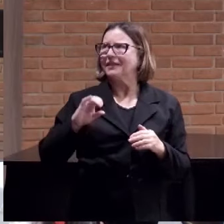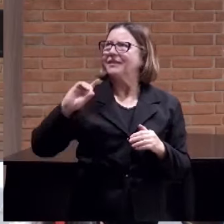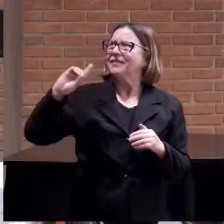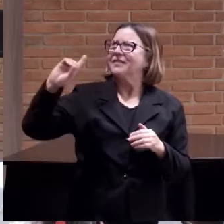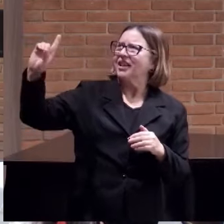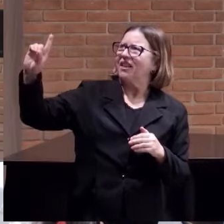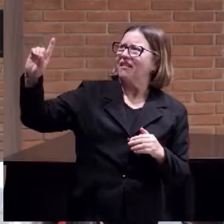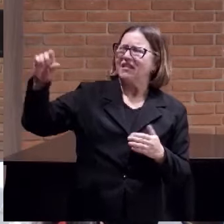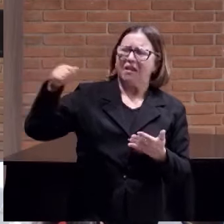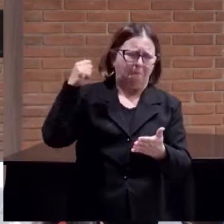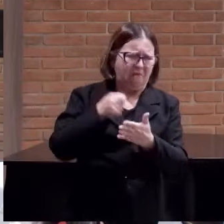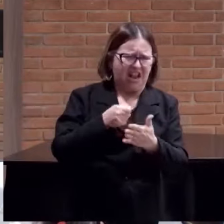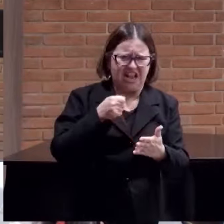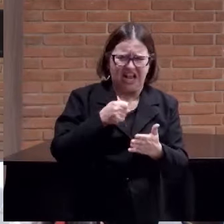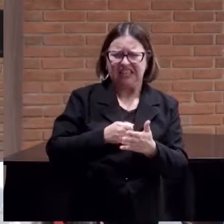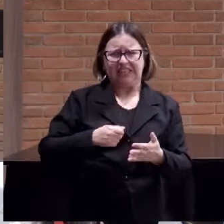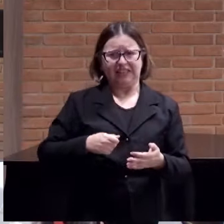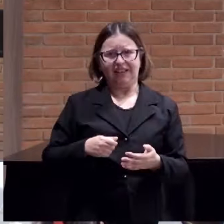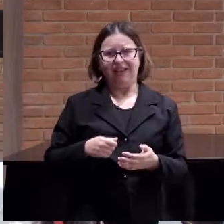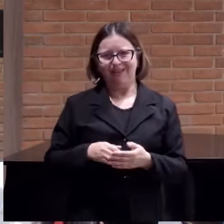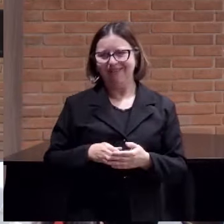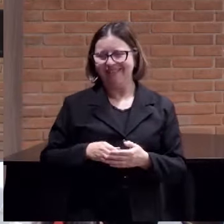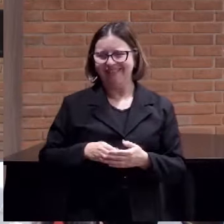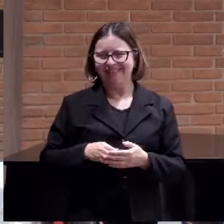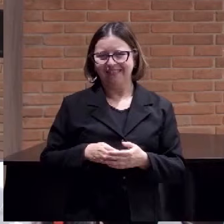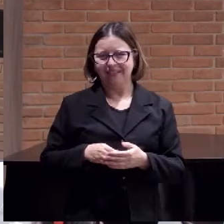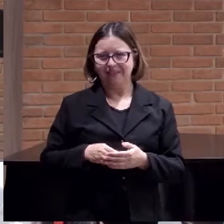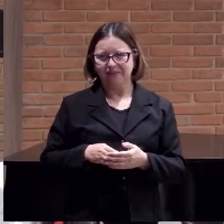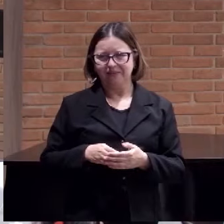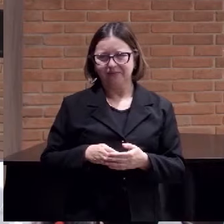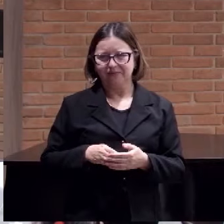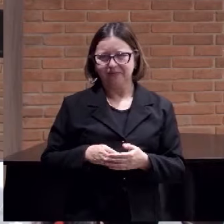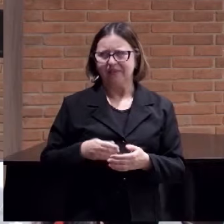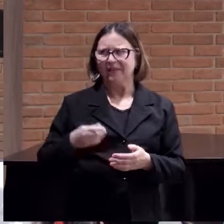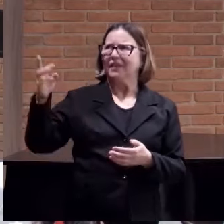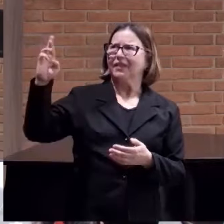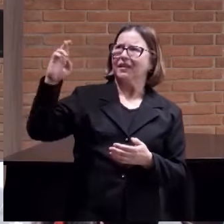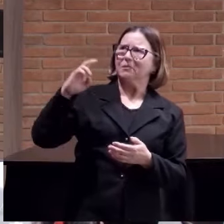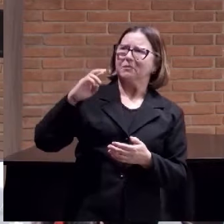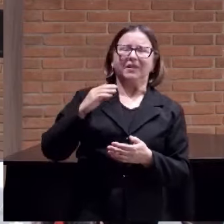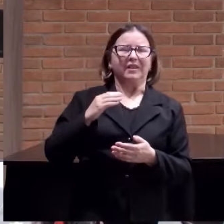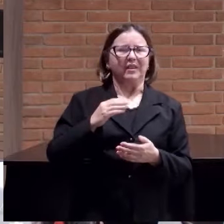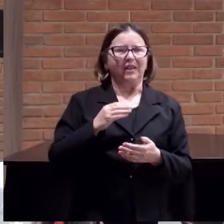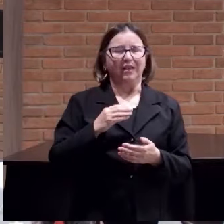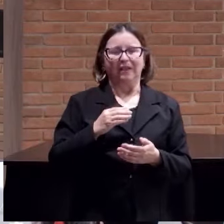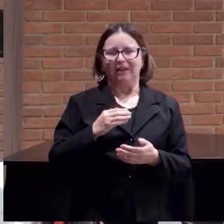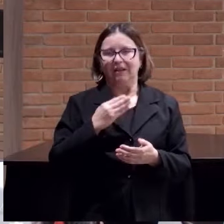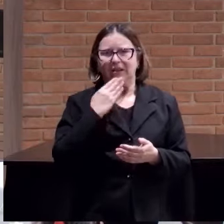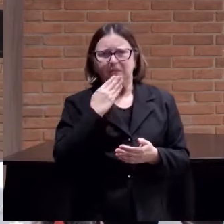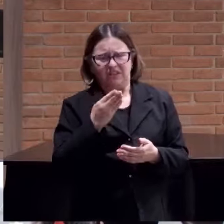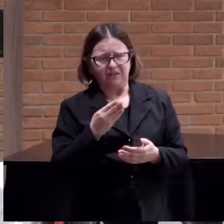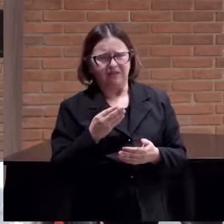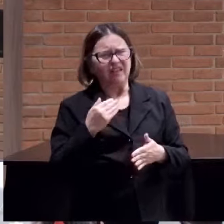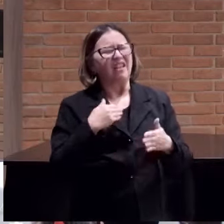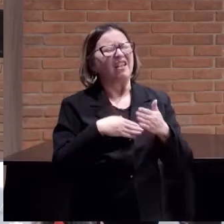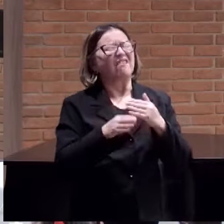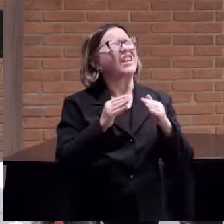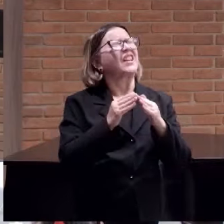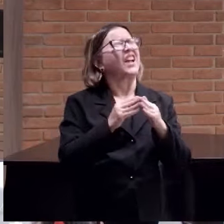tivesse a obrigação de atender os seus pedidos. Vai para casa.